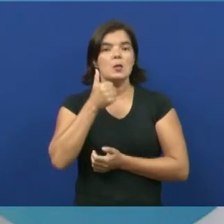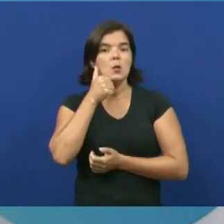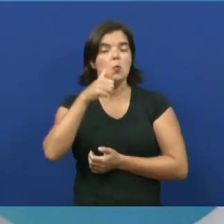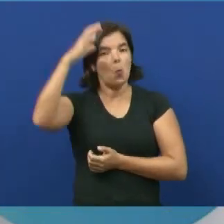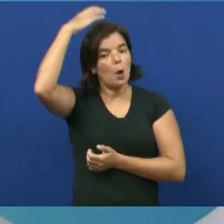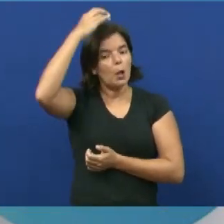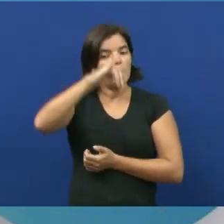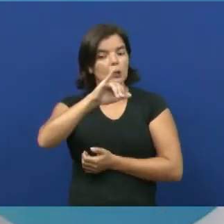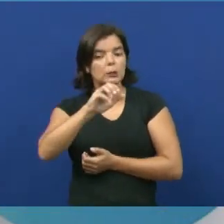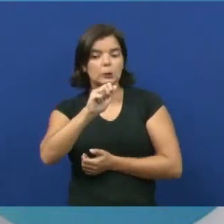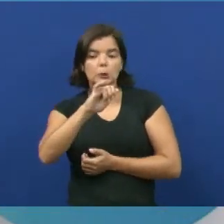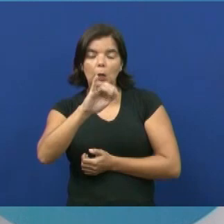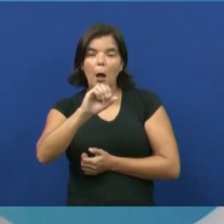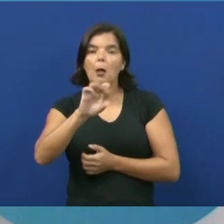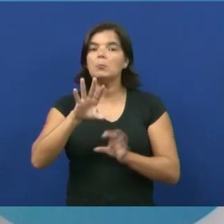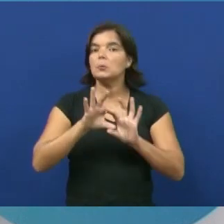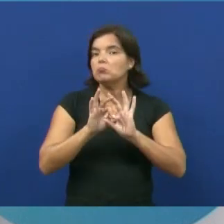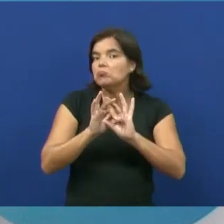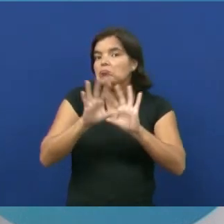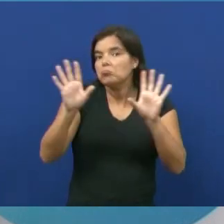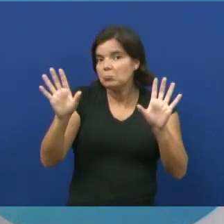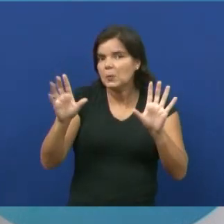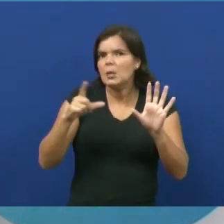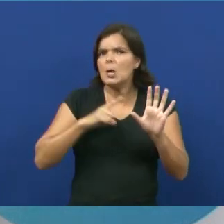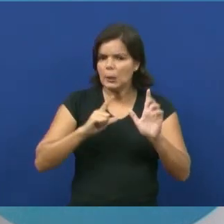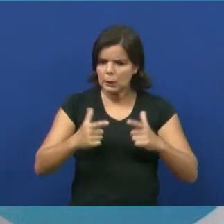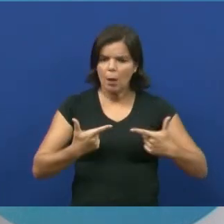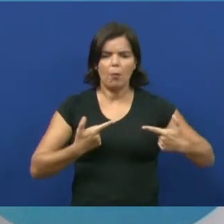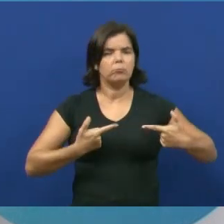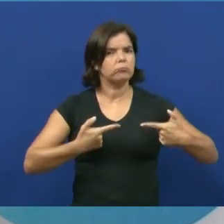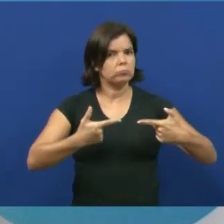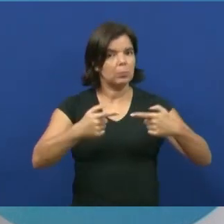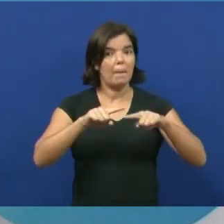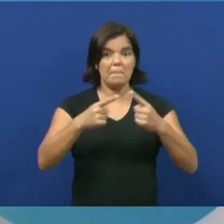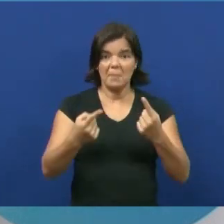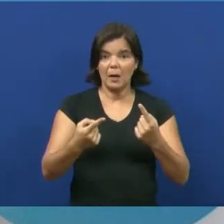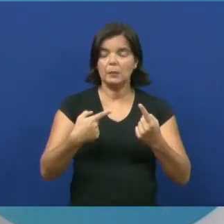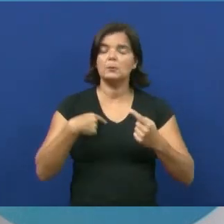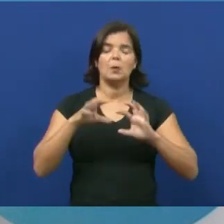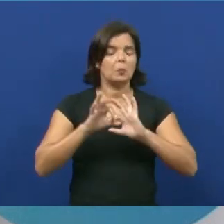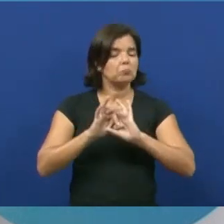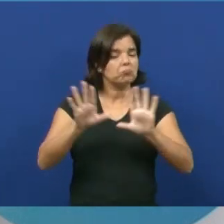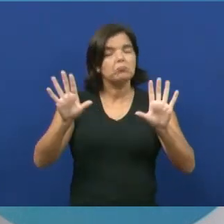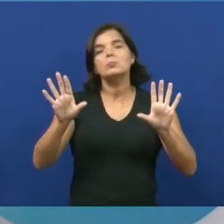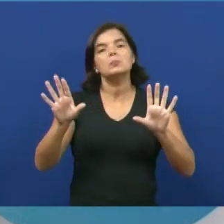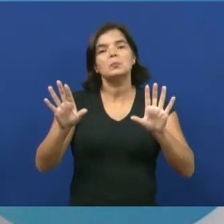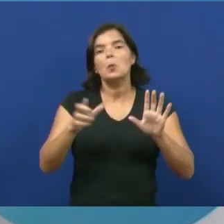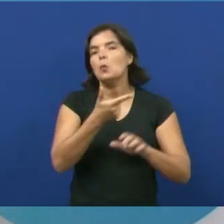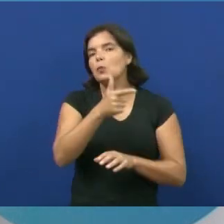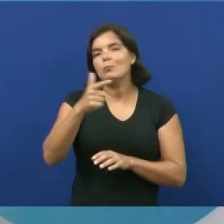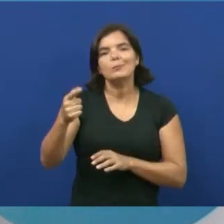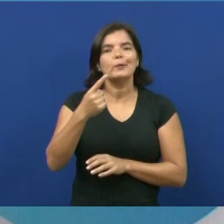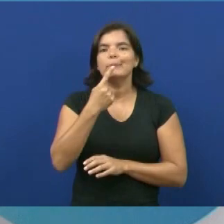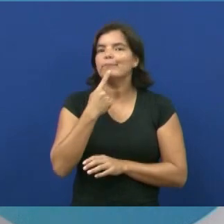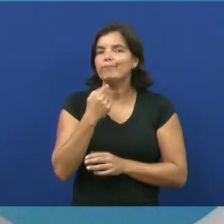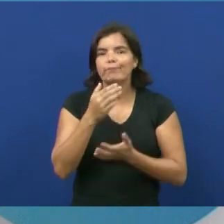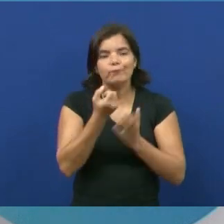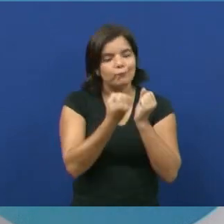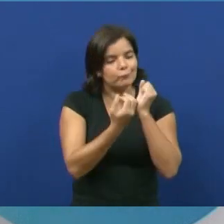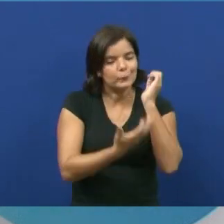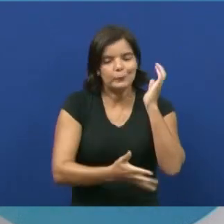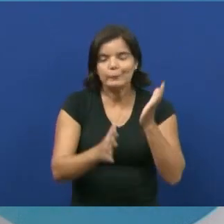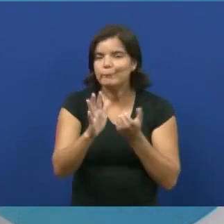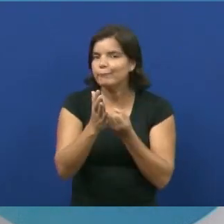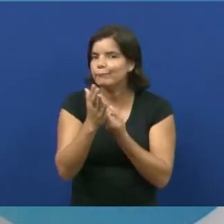Jaime II acabou se rendendo. Ia haver uma batalha. Só que, como ele se rendeu antes, não houve derramamento de sangue.